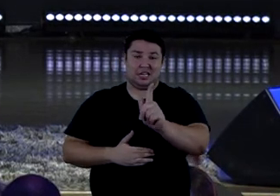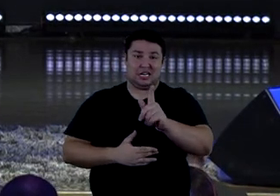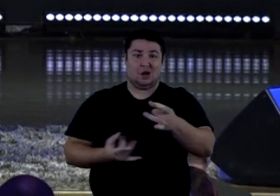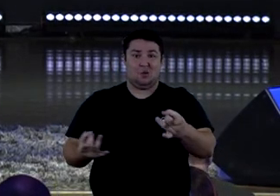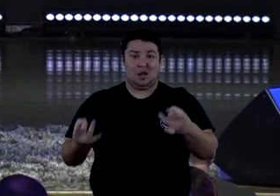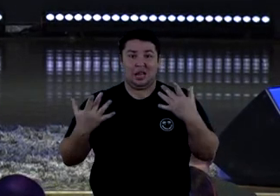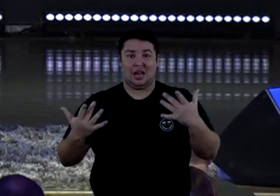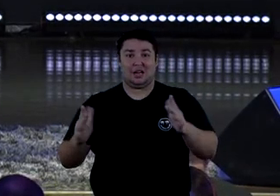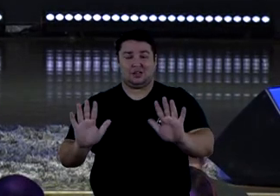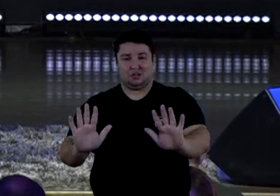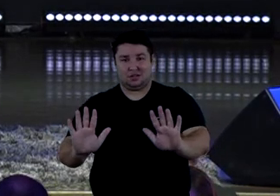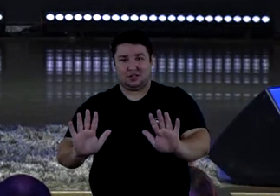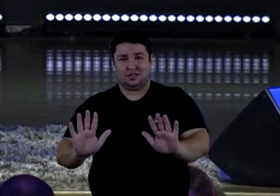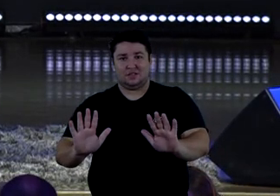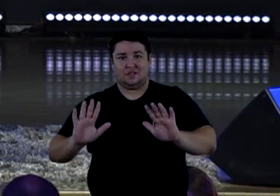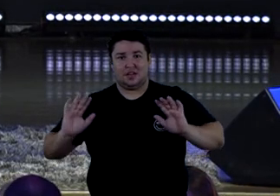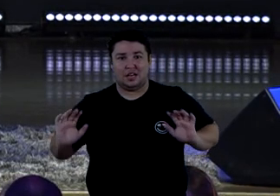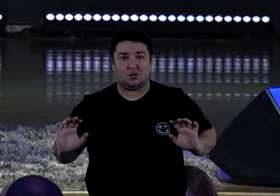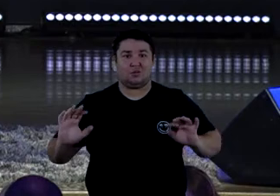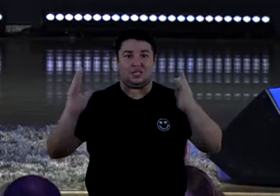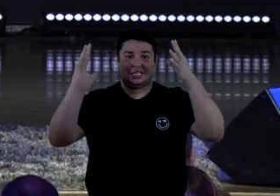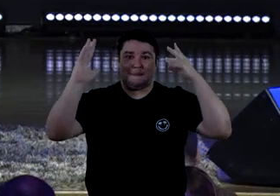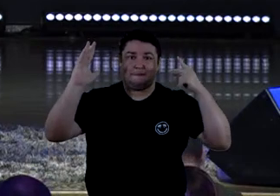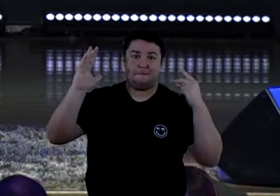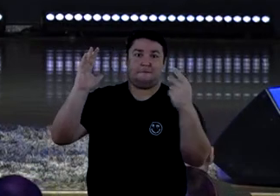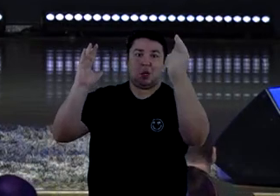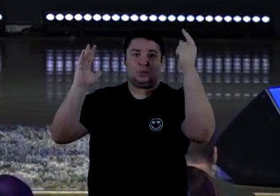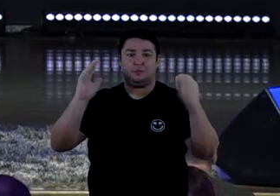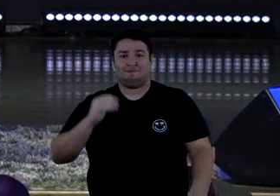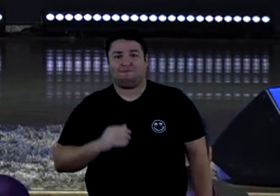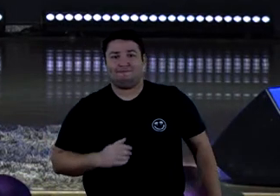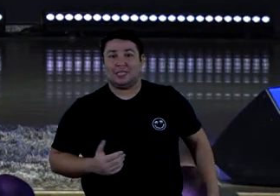desistam. Acontecerá num instante,